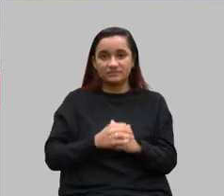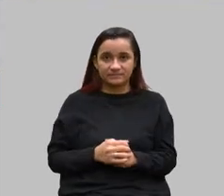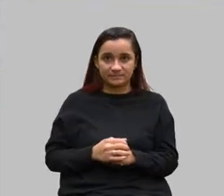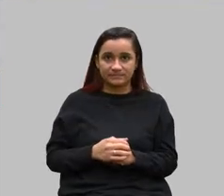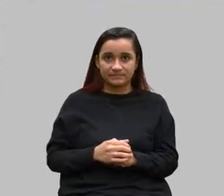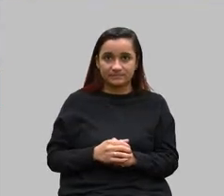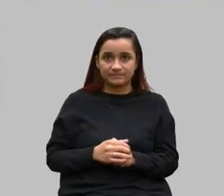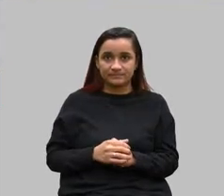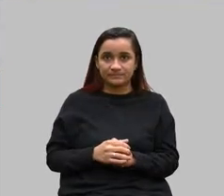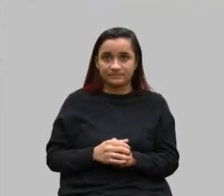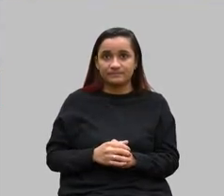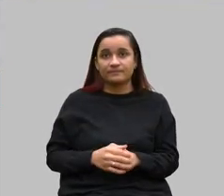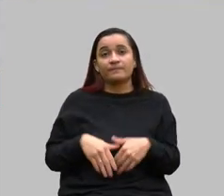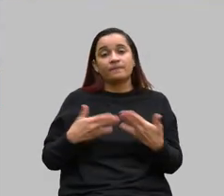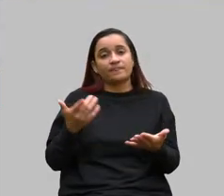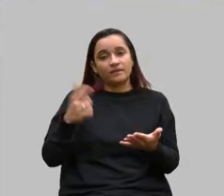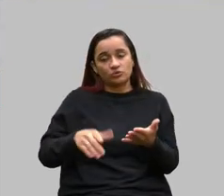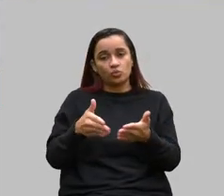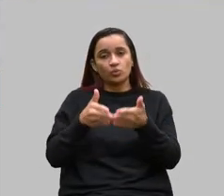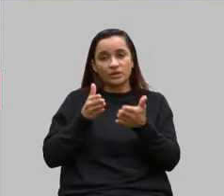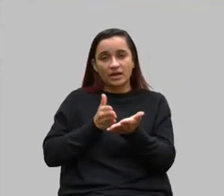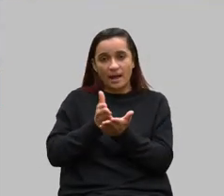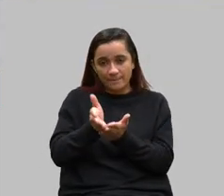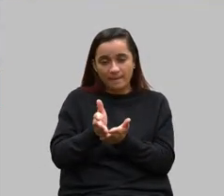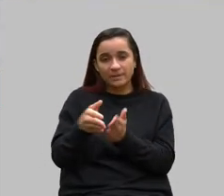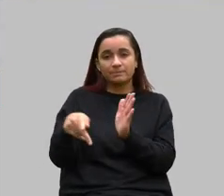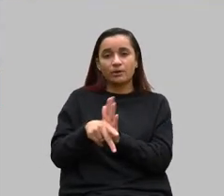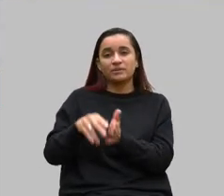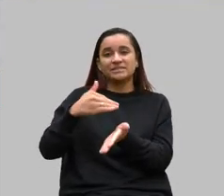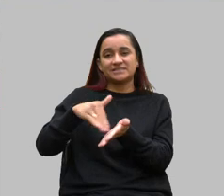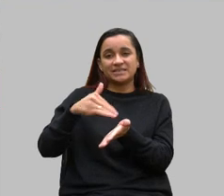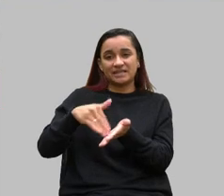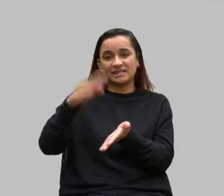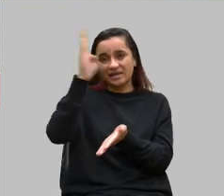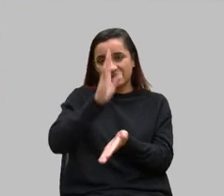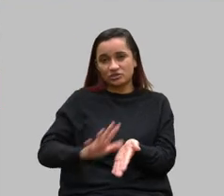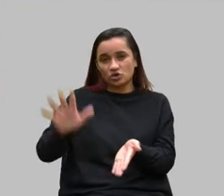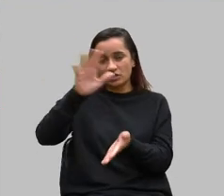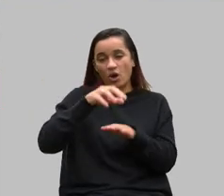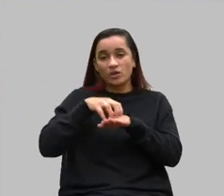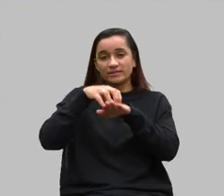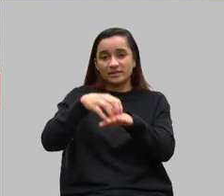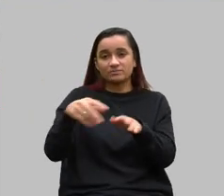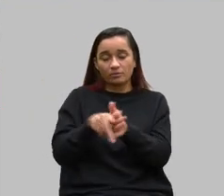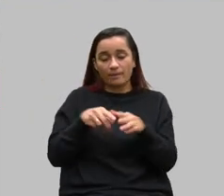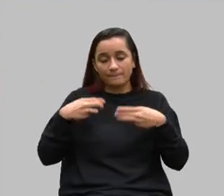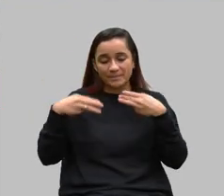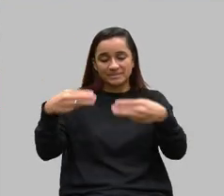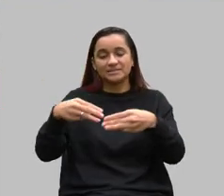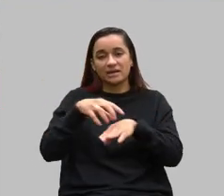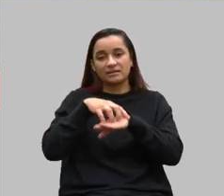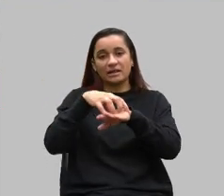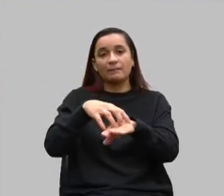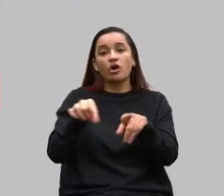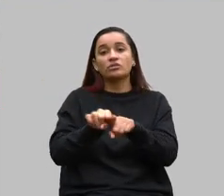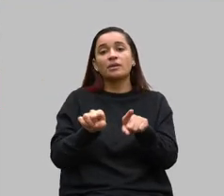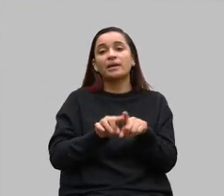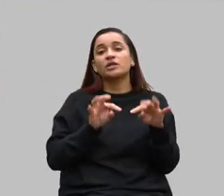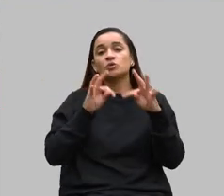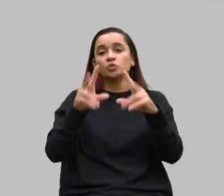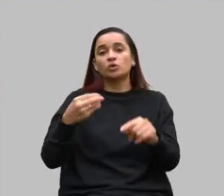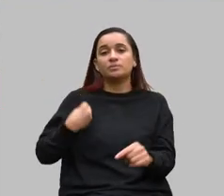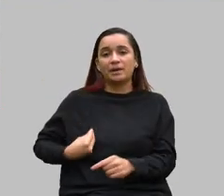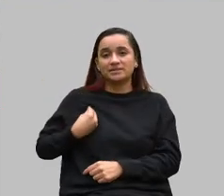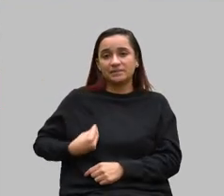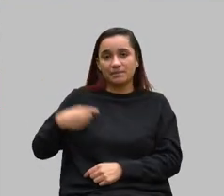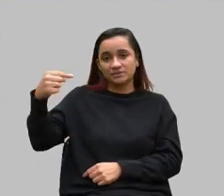14.273 que seja encaminhado ao secretário nacional de transporte ferroviário do Ministério dos transportes e aos demais participantes convidados